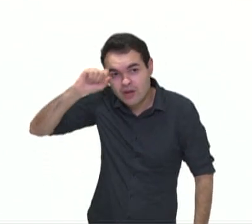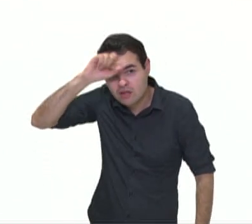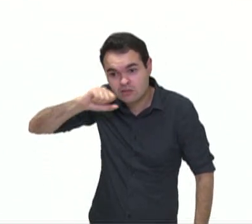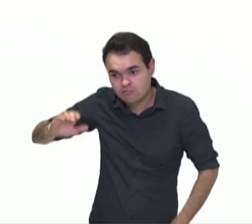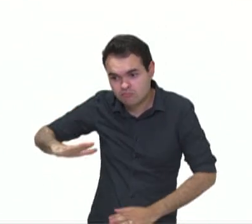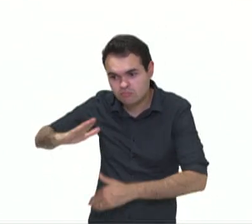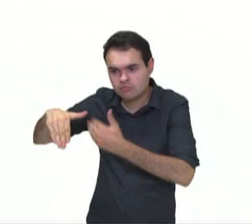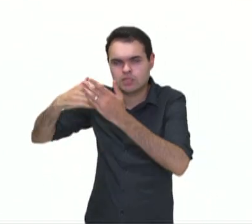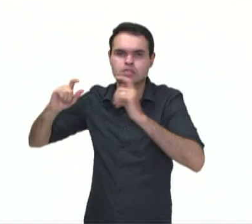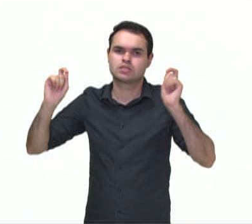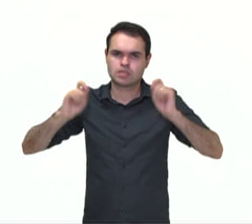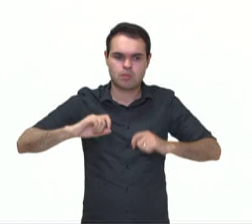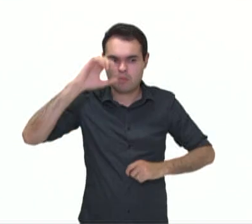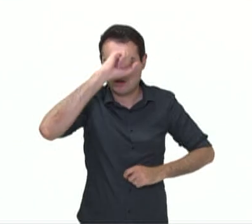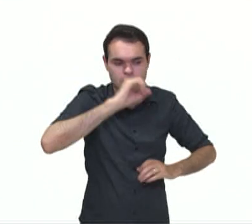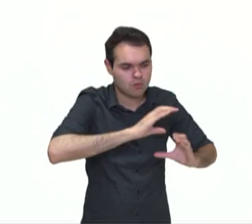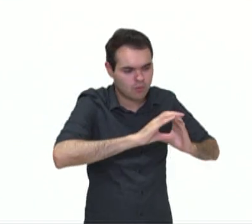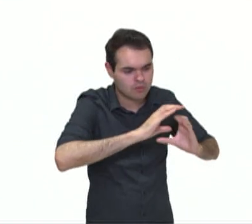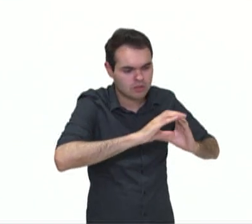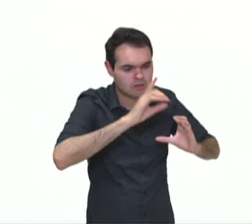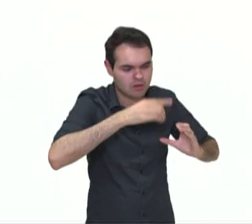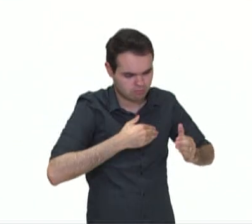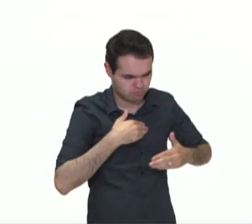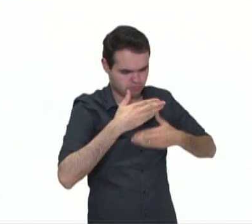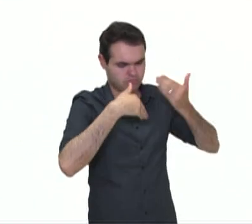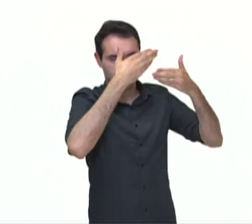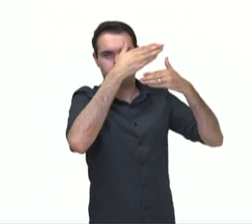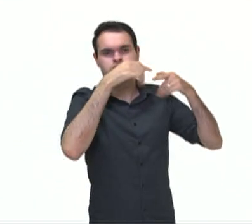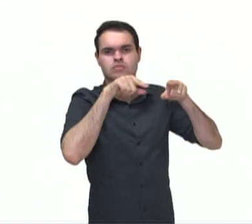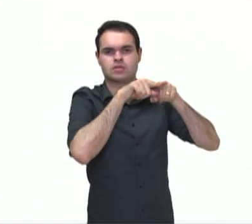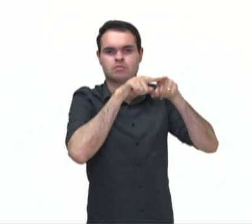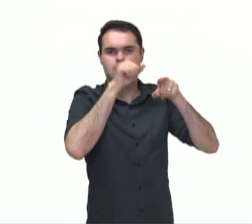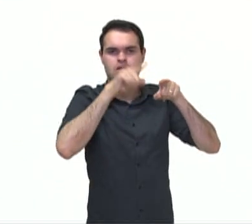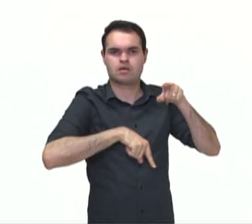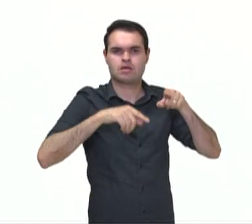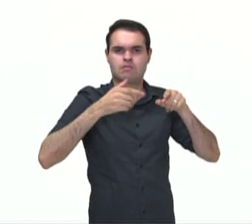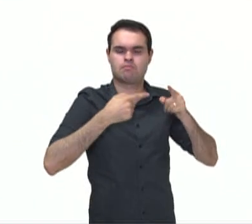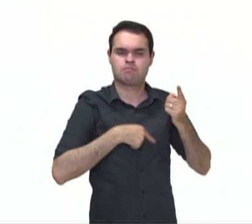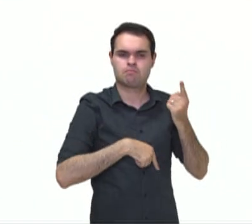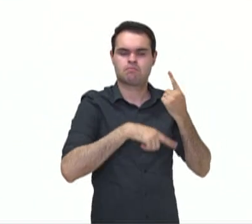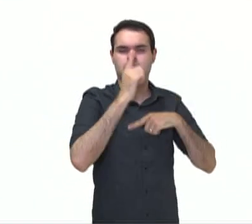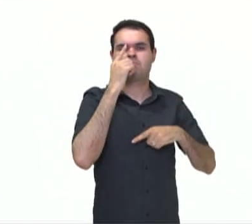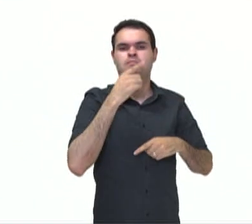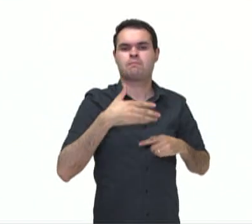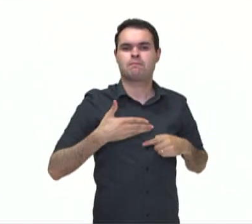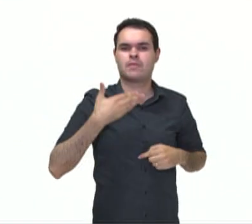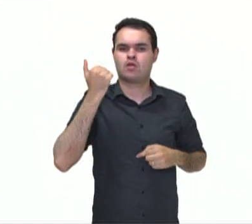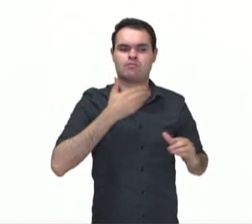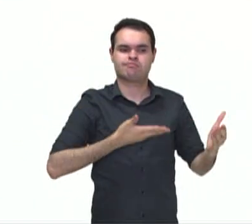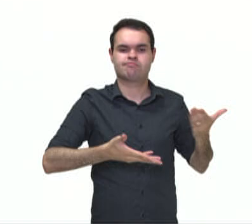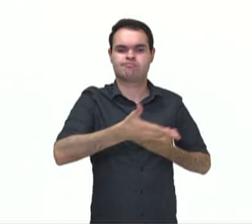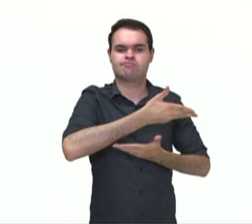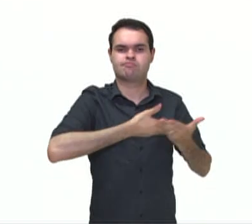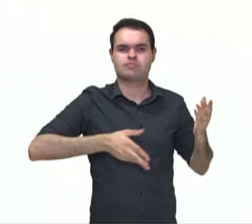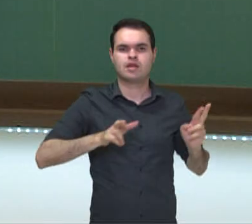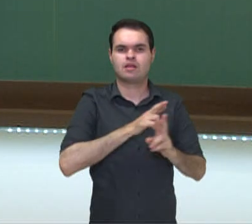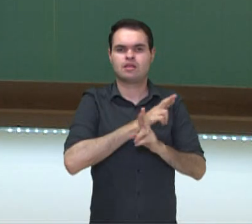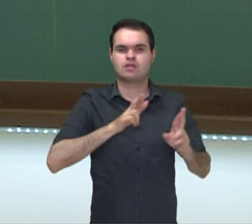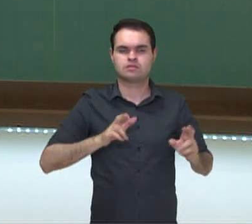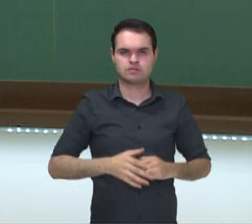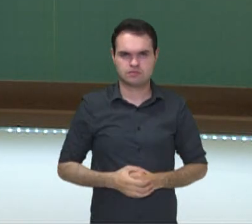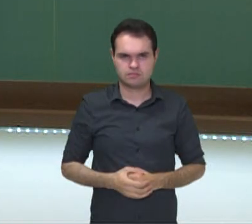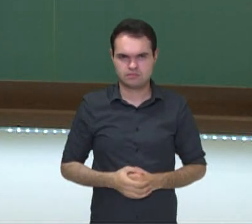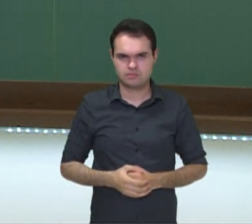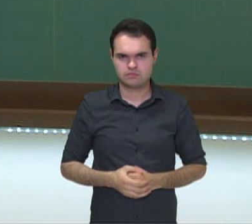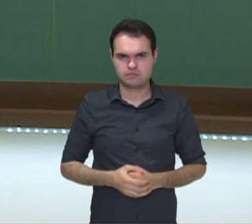a usar a comunicação para se desenvolver e para aprimorar as suas relações. Da mesma forma